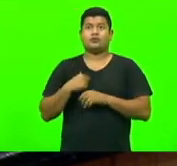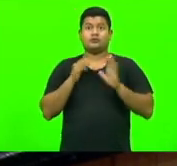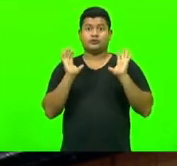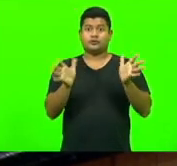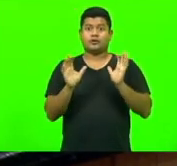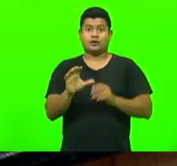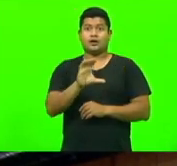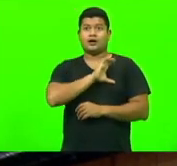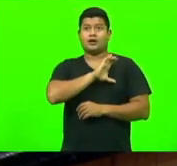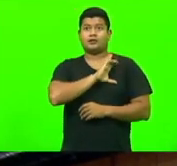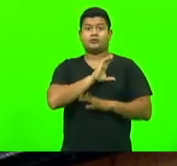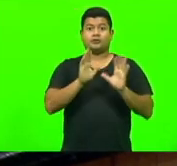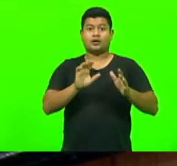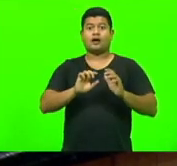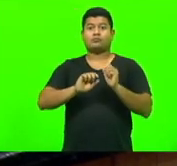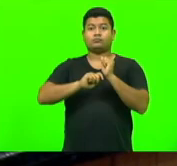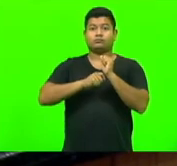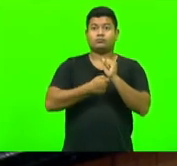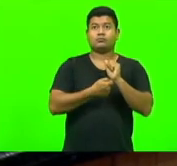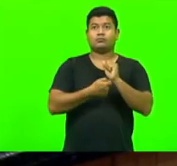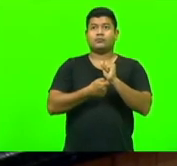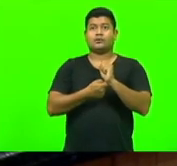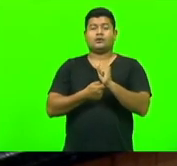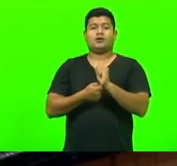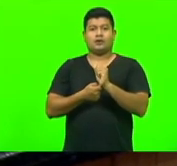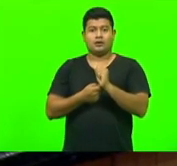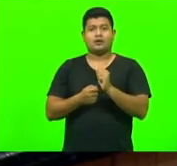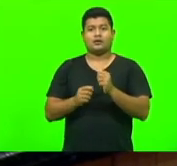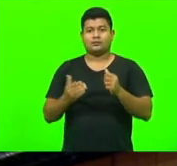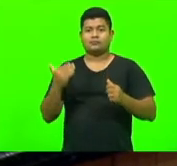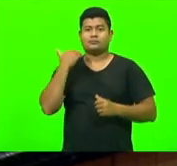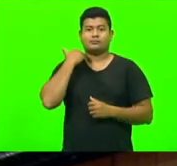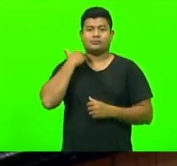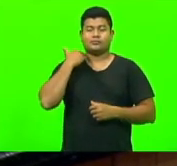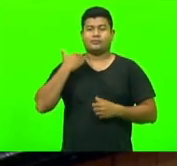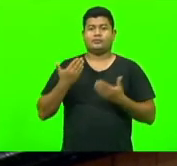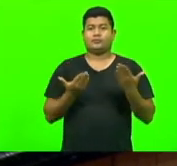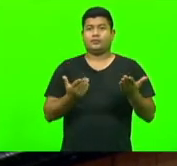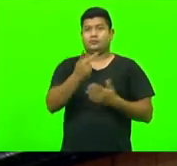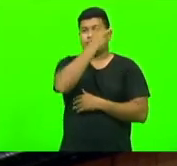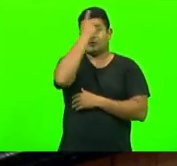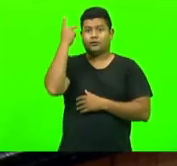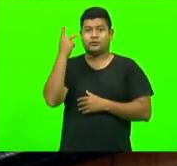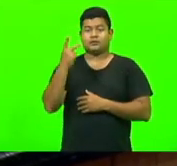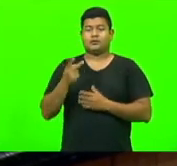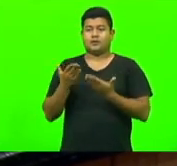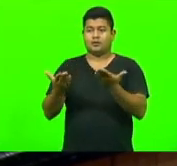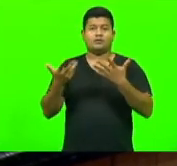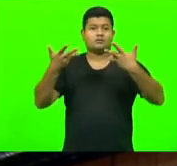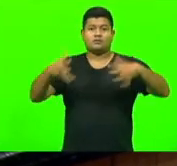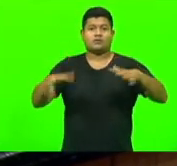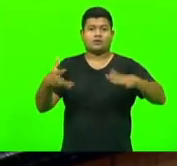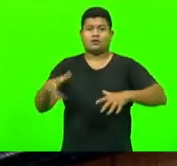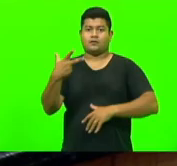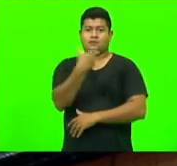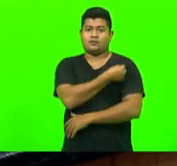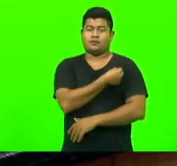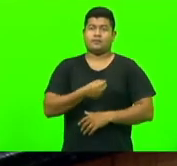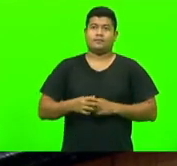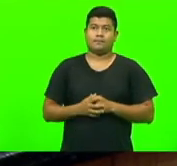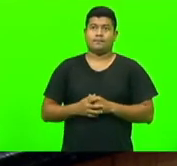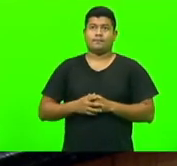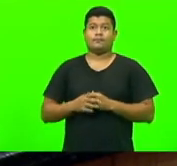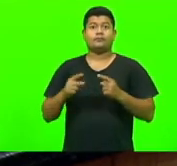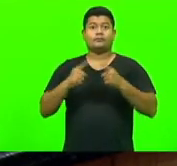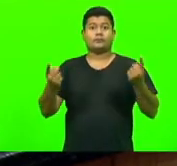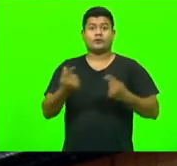está bloqueando, congelando contas bancárias de pessoas que são antivacina, como os que estão manifestando aqui. Então, o